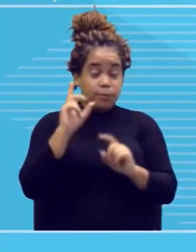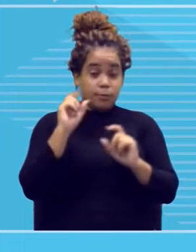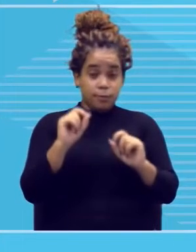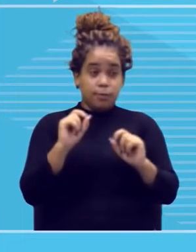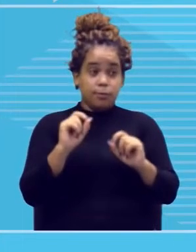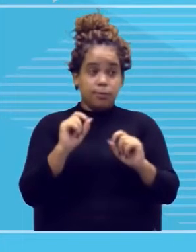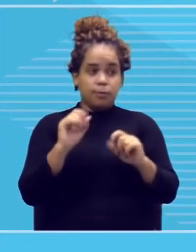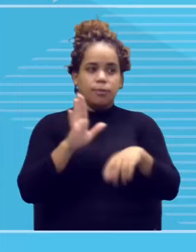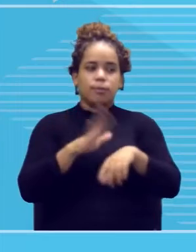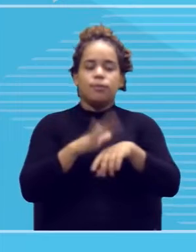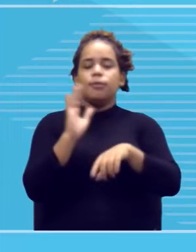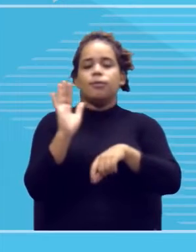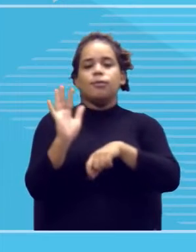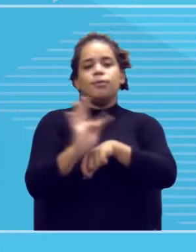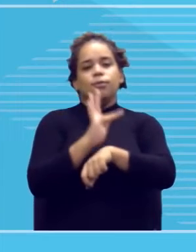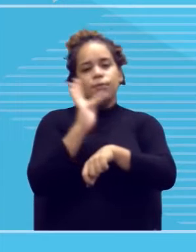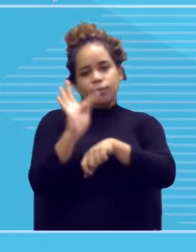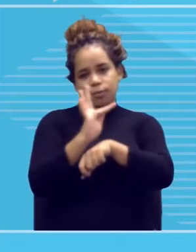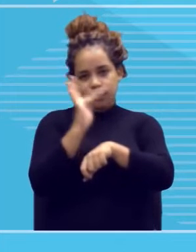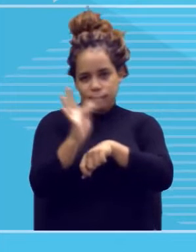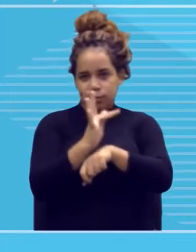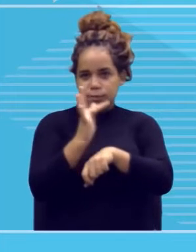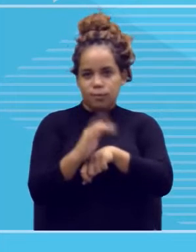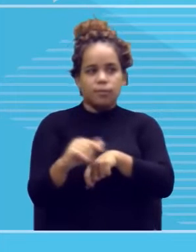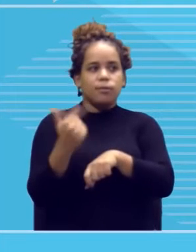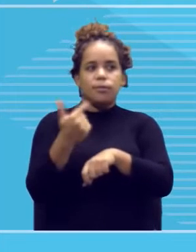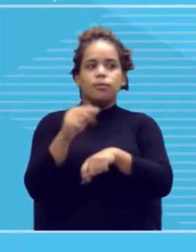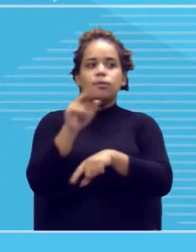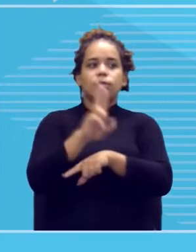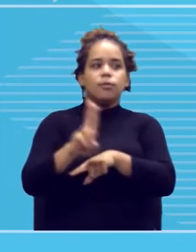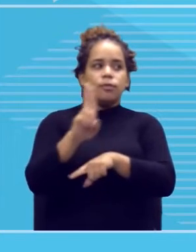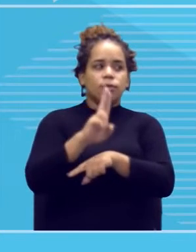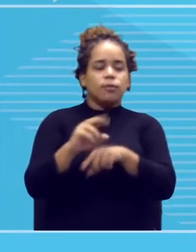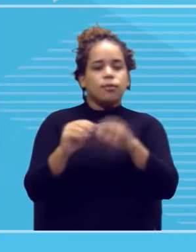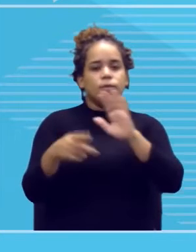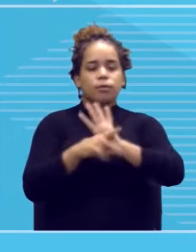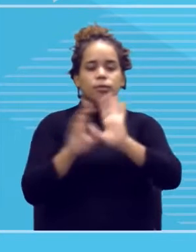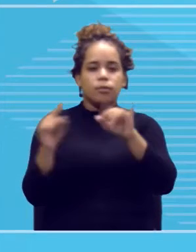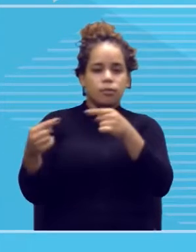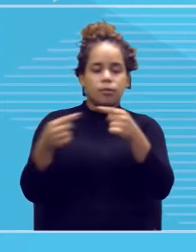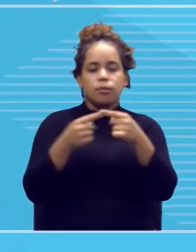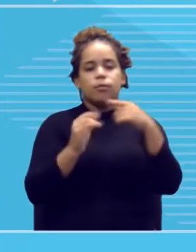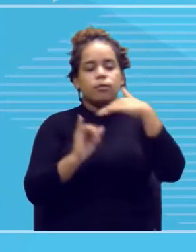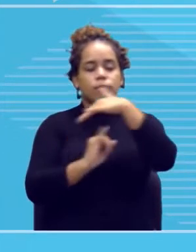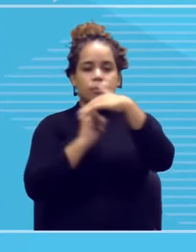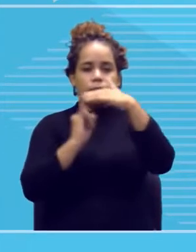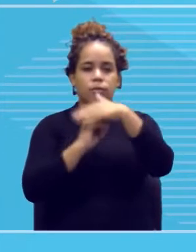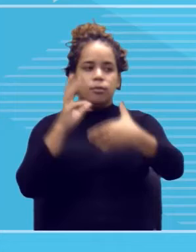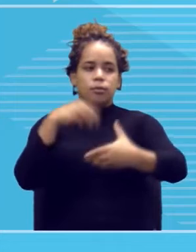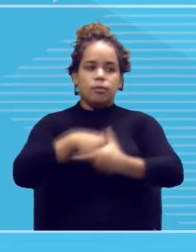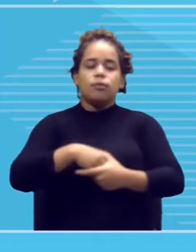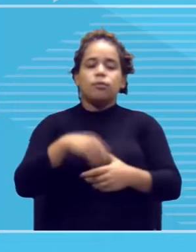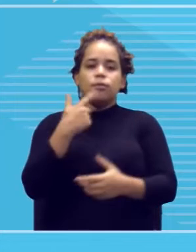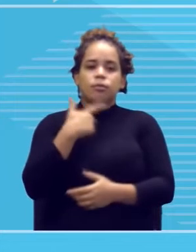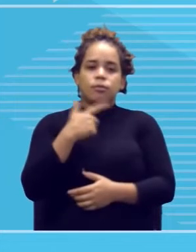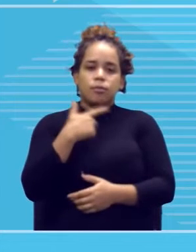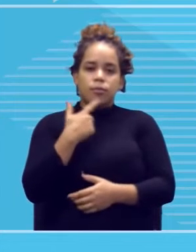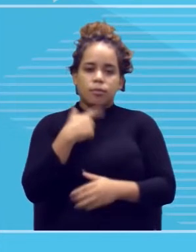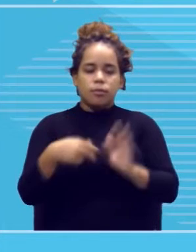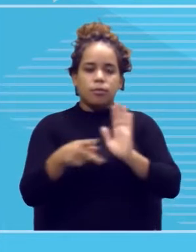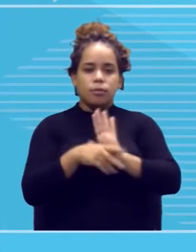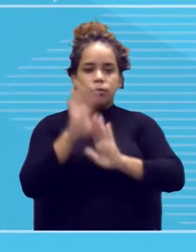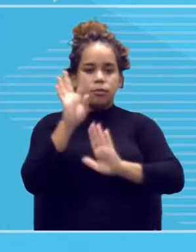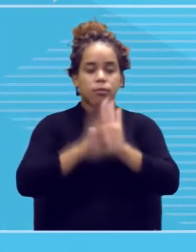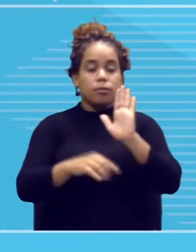mais forma você não vai utilizar uma opção informal da língua um texto tão importante como